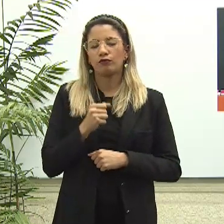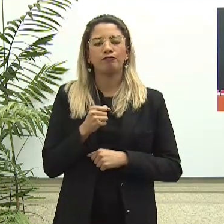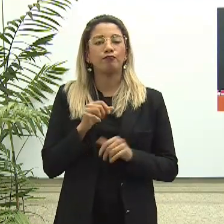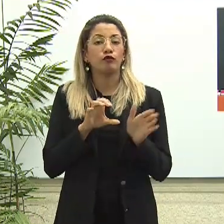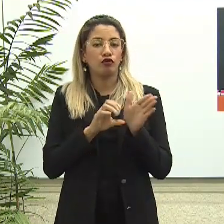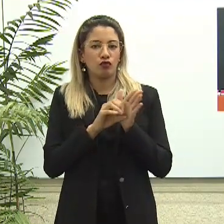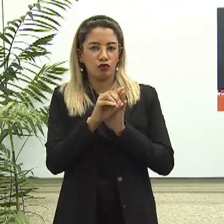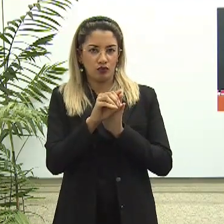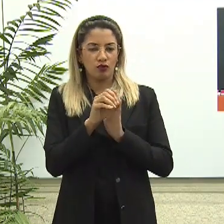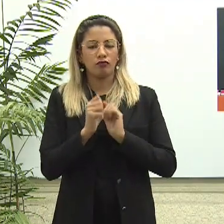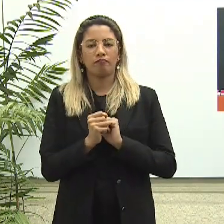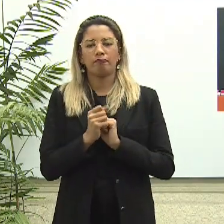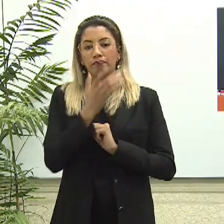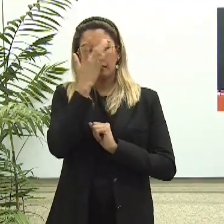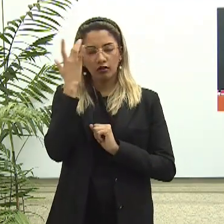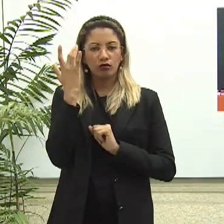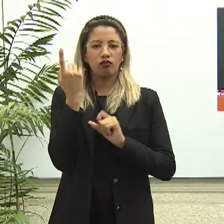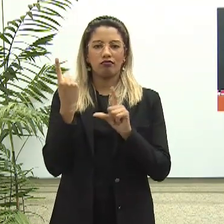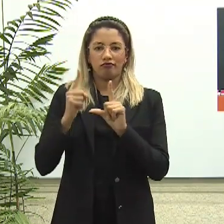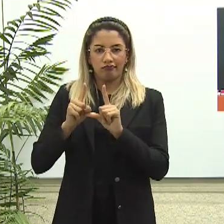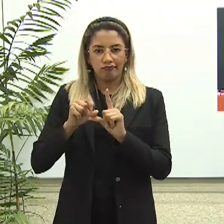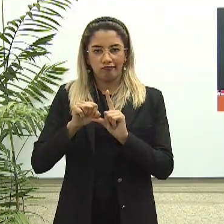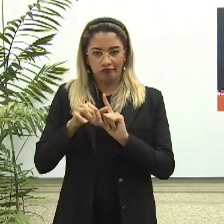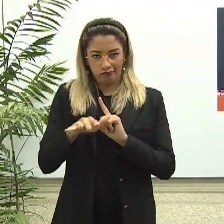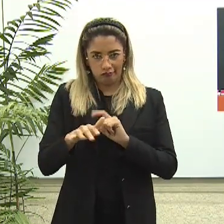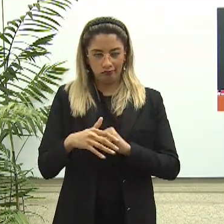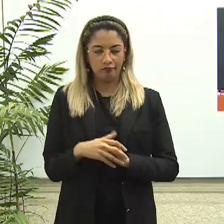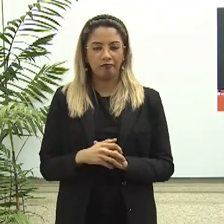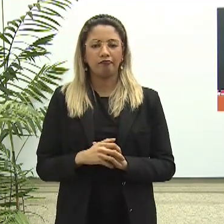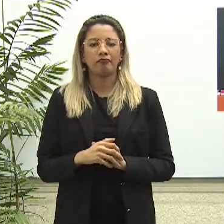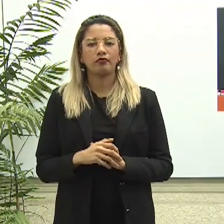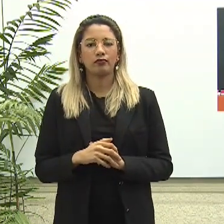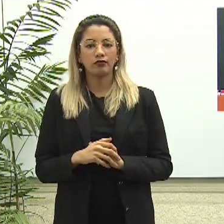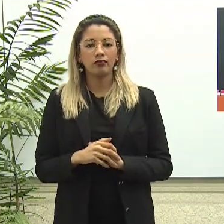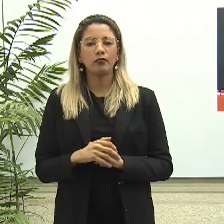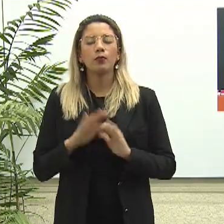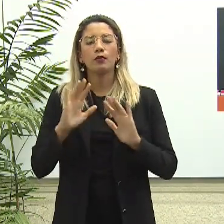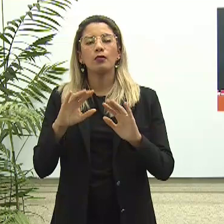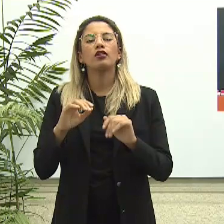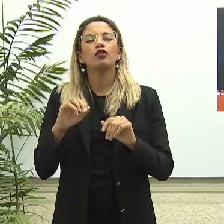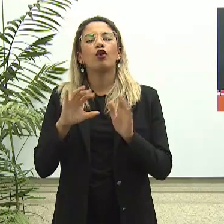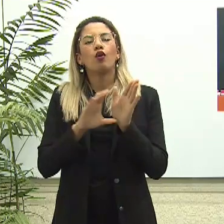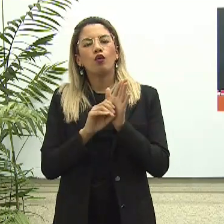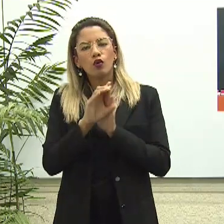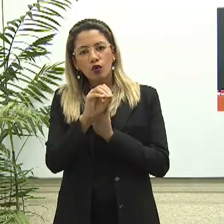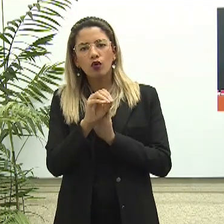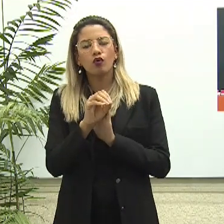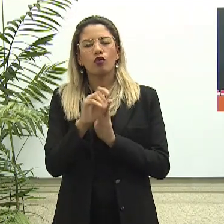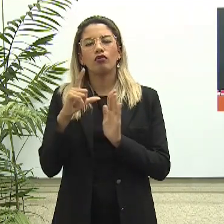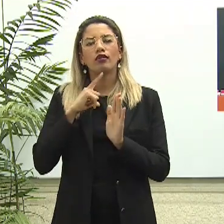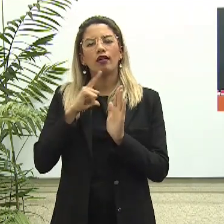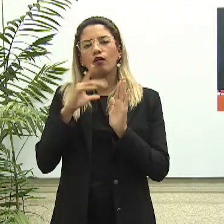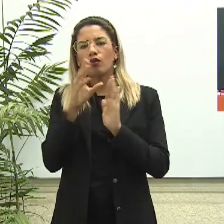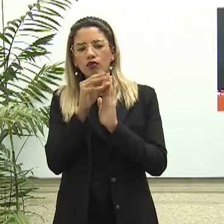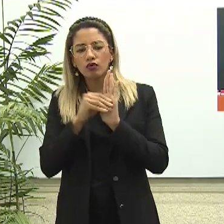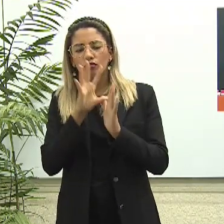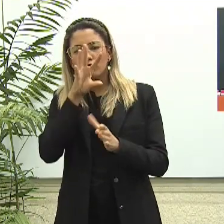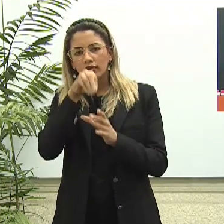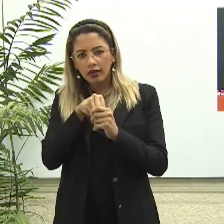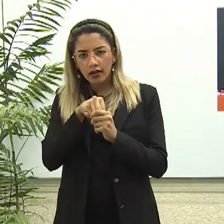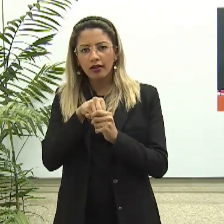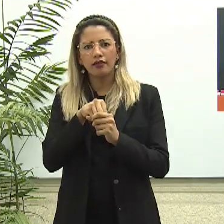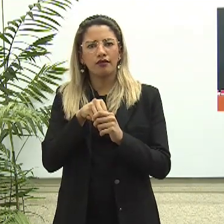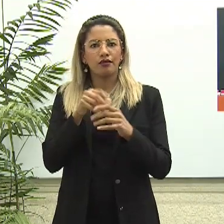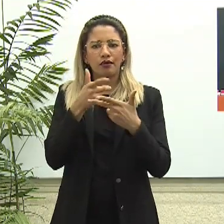Google quem faz o conteúdo quem usa quem faz o conteúdo do YouTube Quem faz o conteúdo do